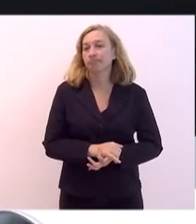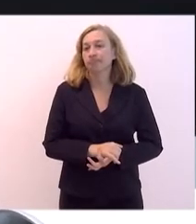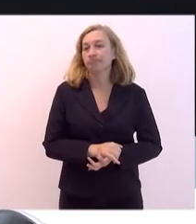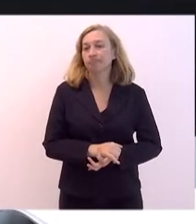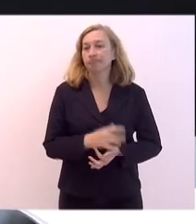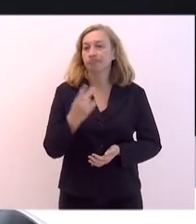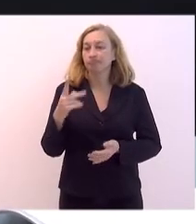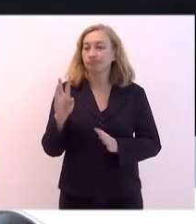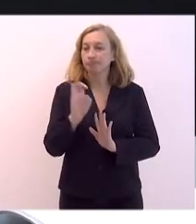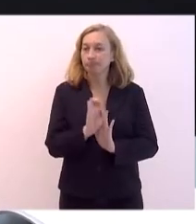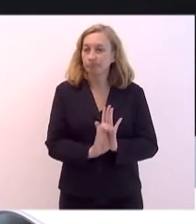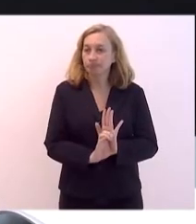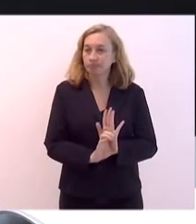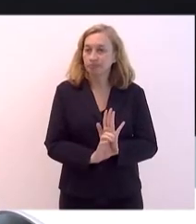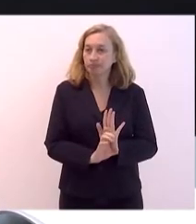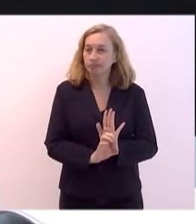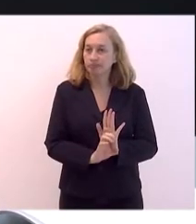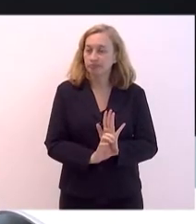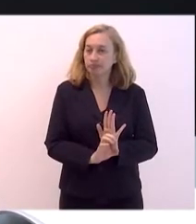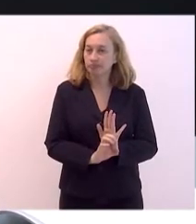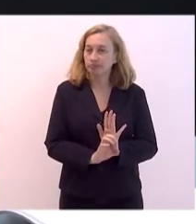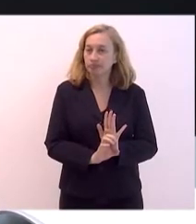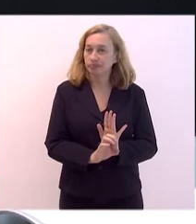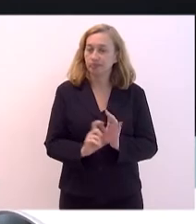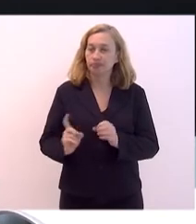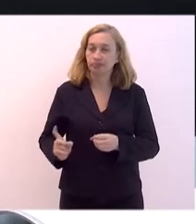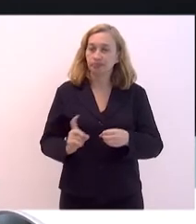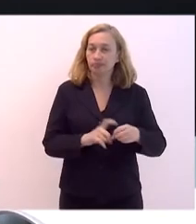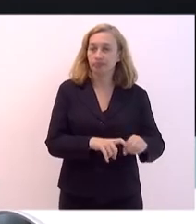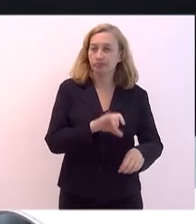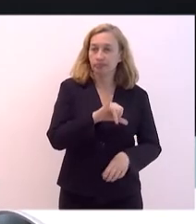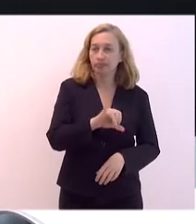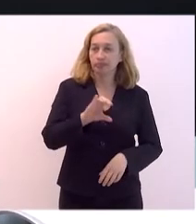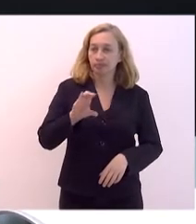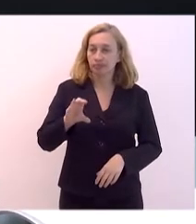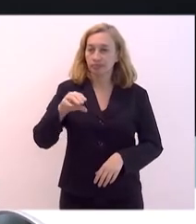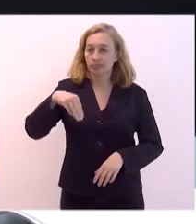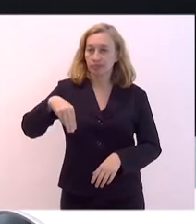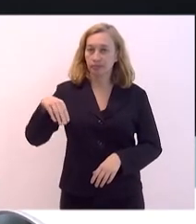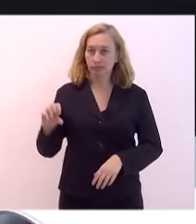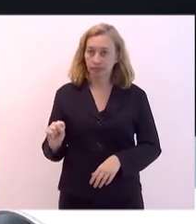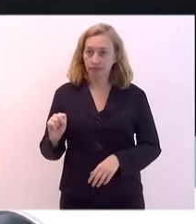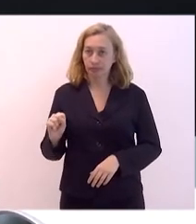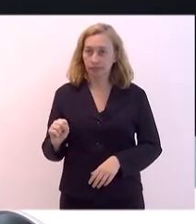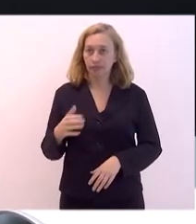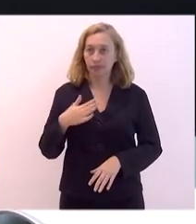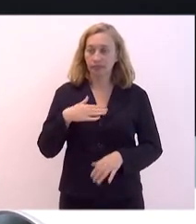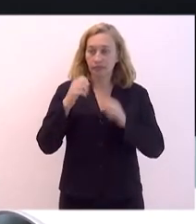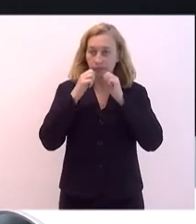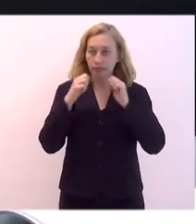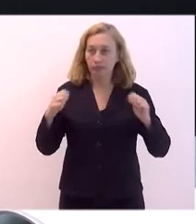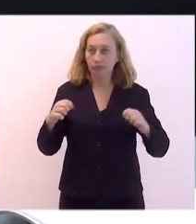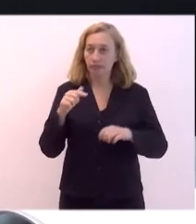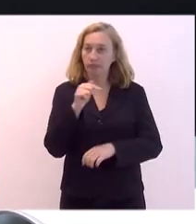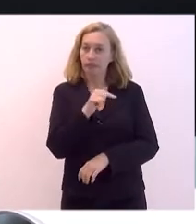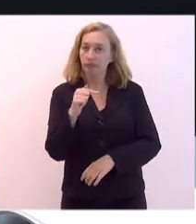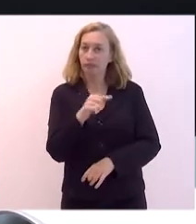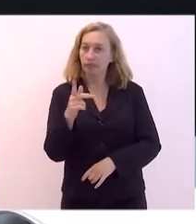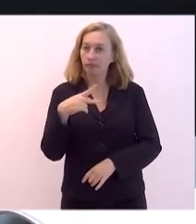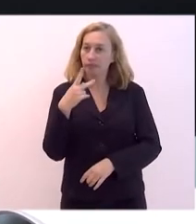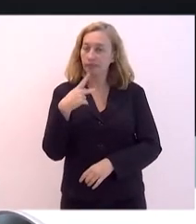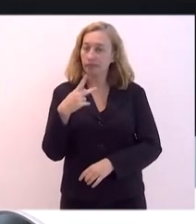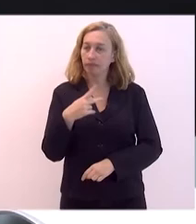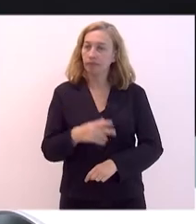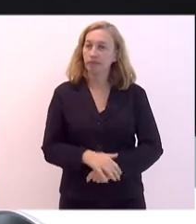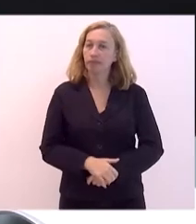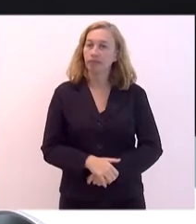a sua emenda é para internalizar o convênio ICMS. A minha assessora aqui está levantando a